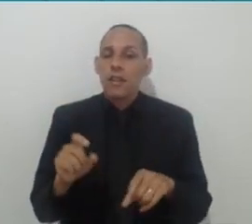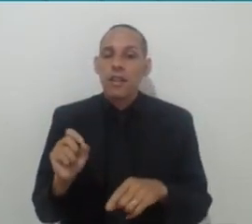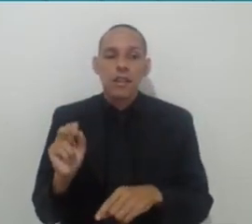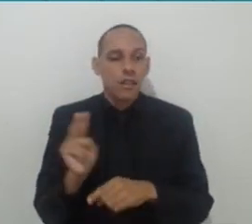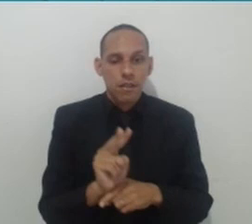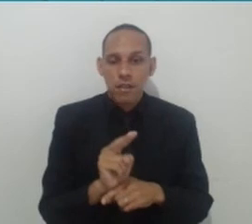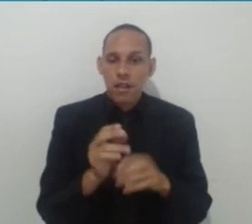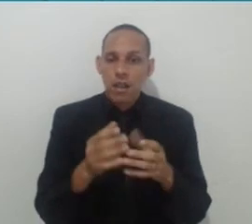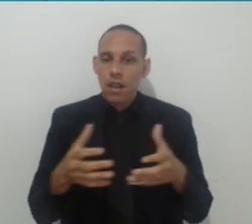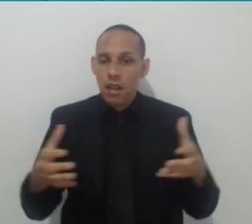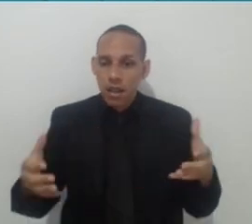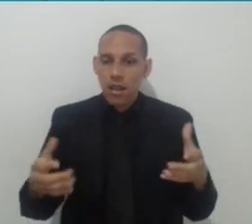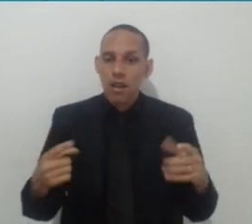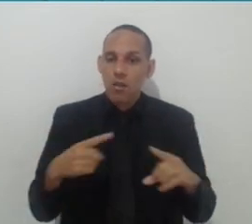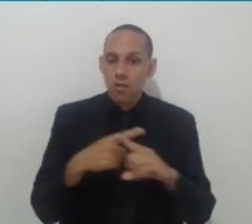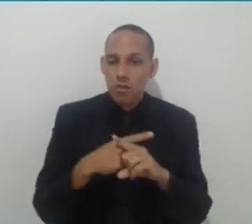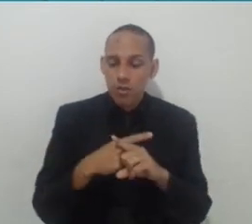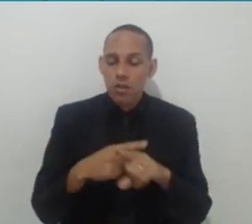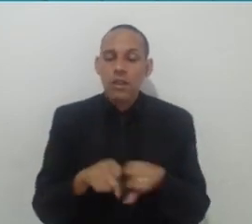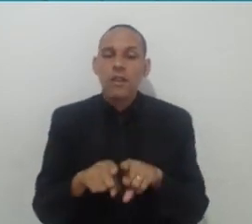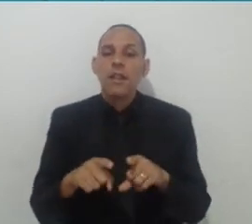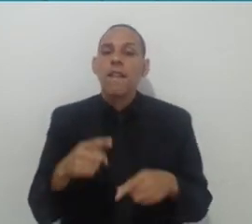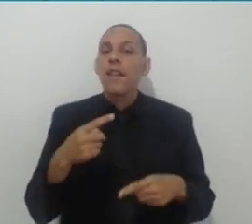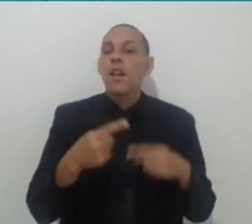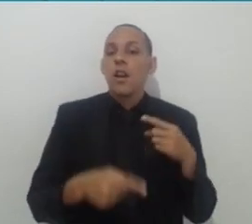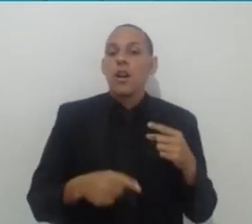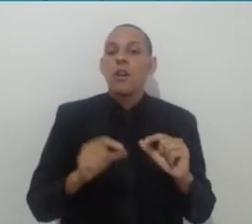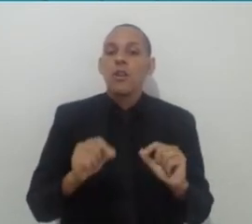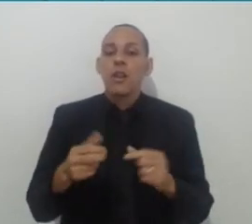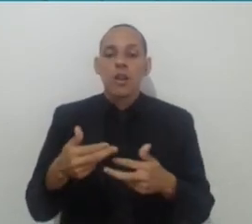e além da violação da própria coisa julgada.